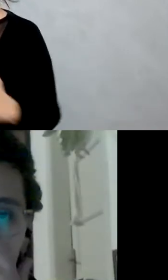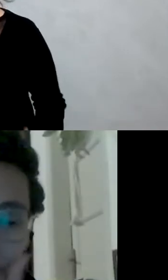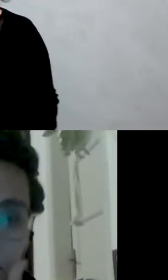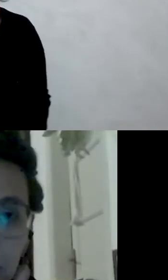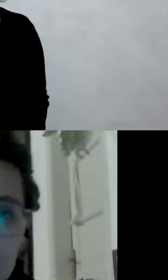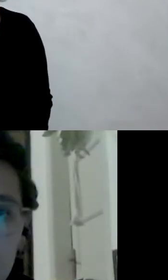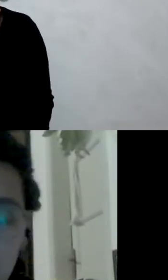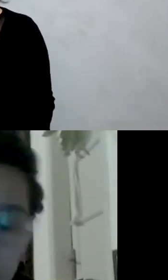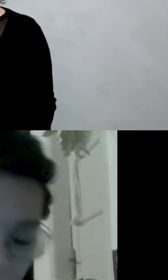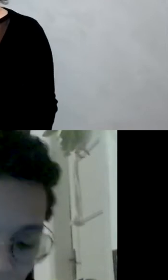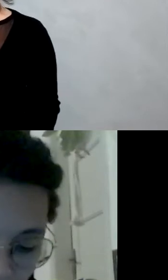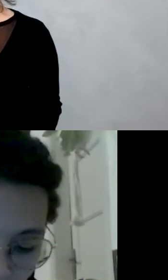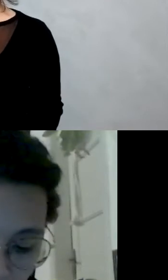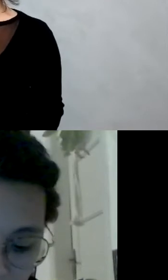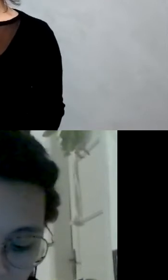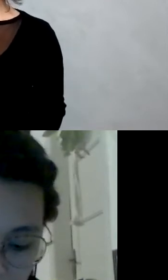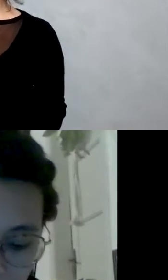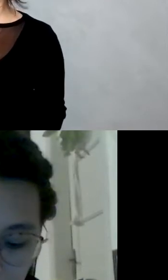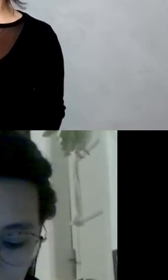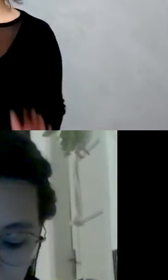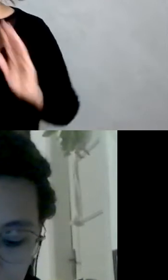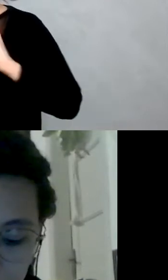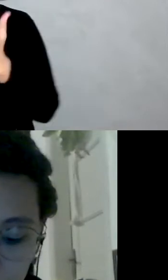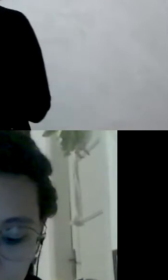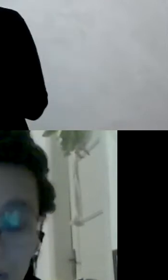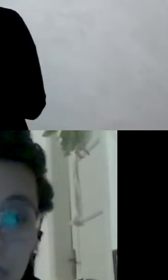das línguas indígenas, talvez.